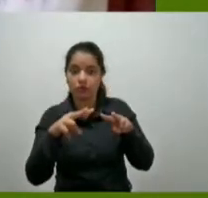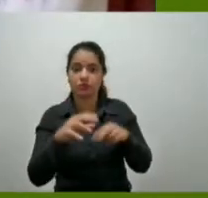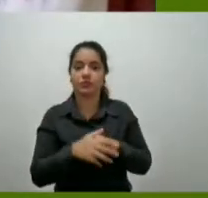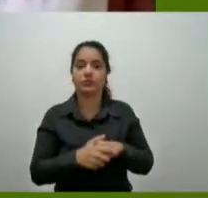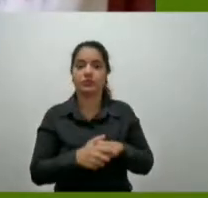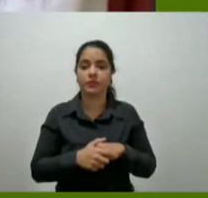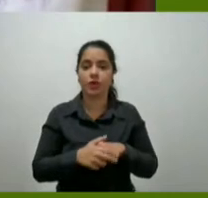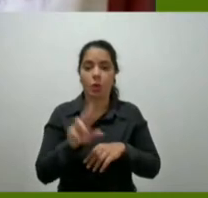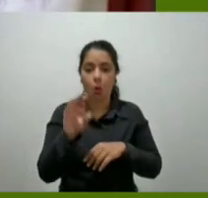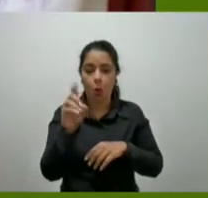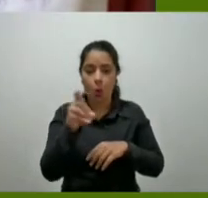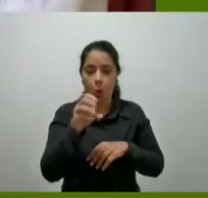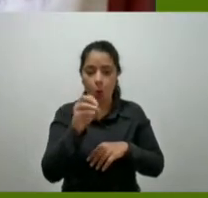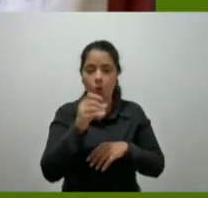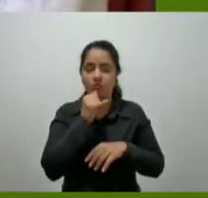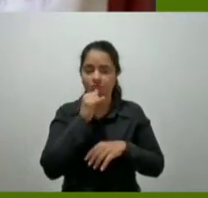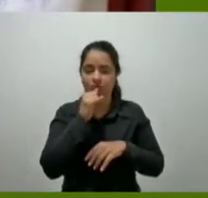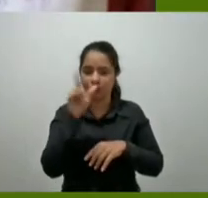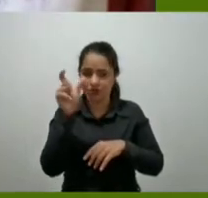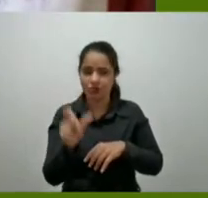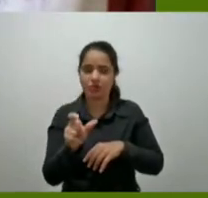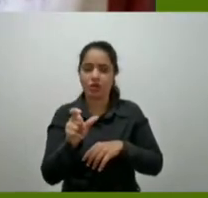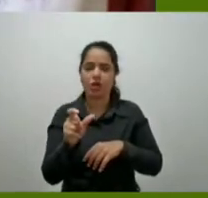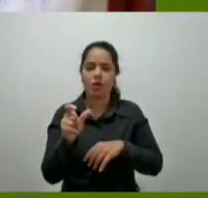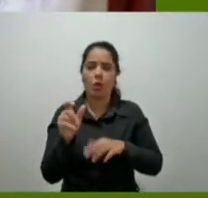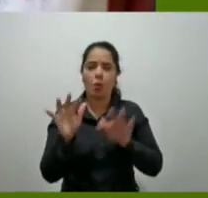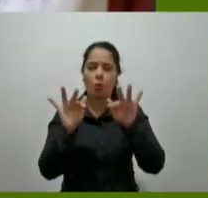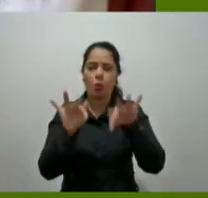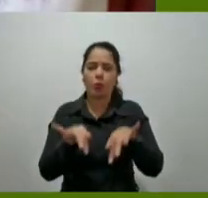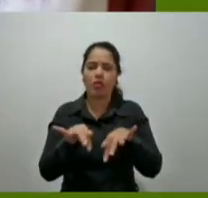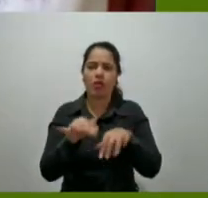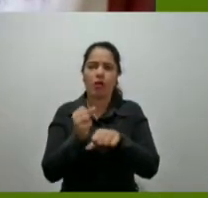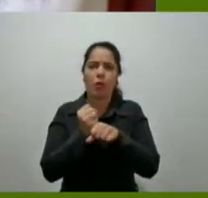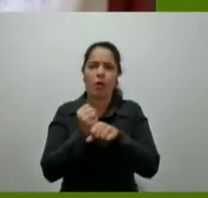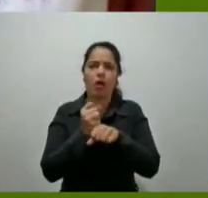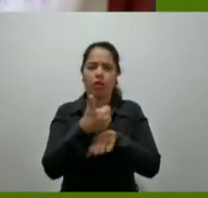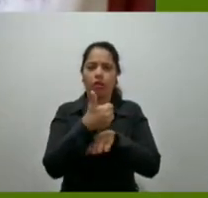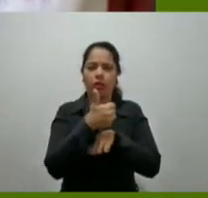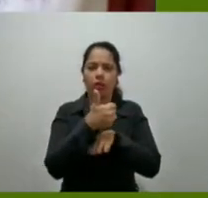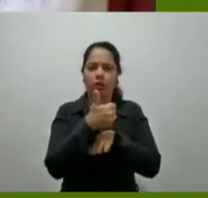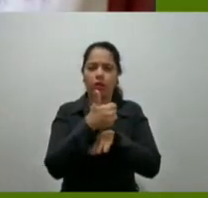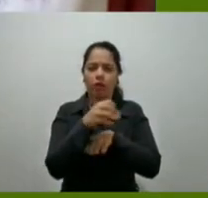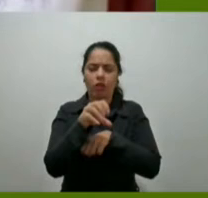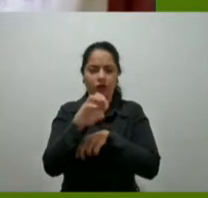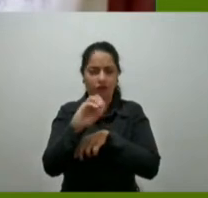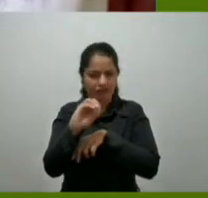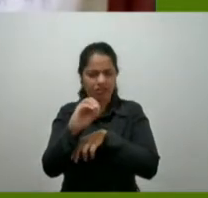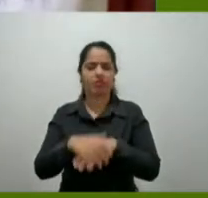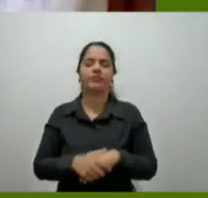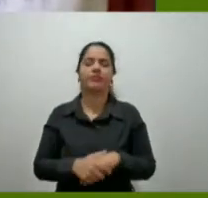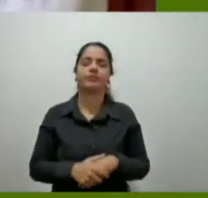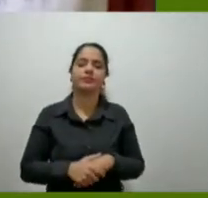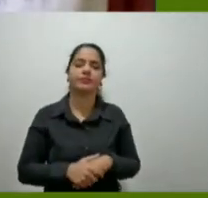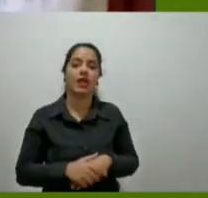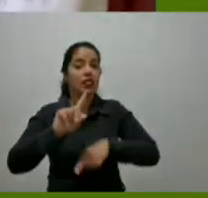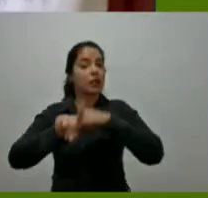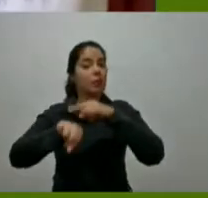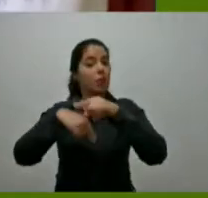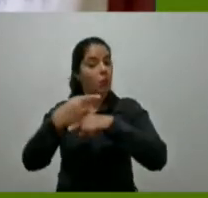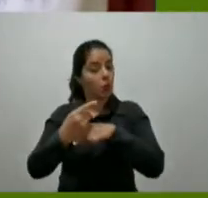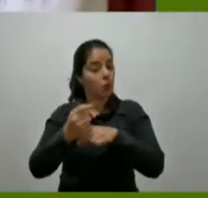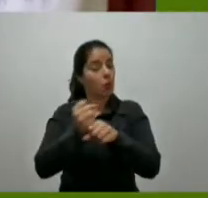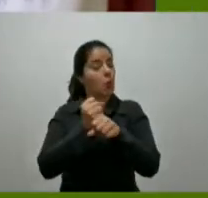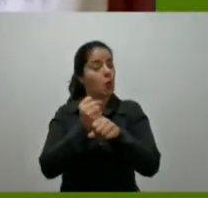no final dos anos 90. Já no início dos anos 2000, os conceitos foram mudando, as